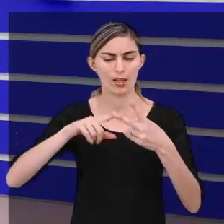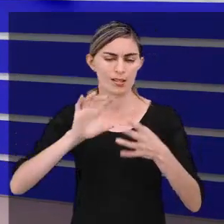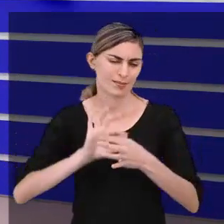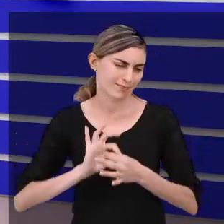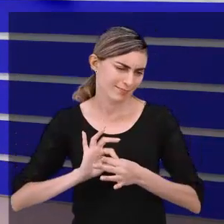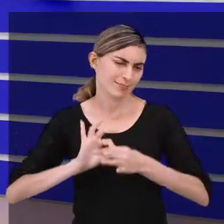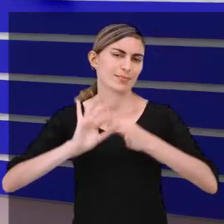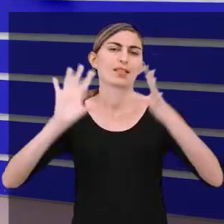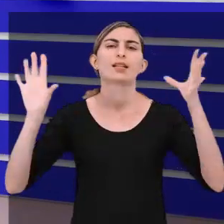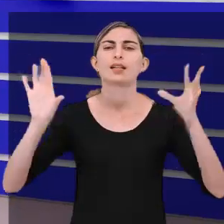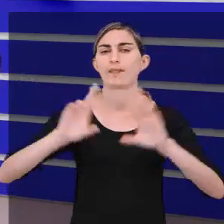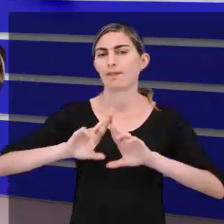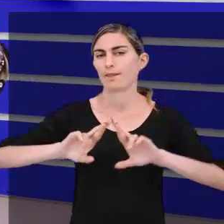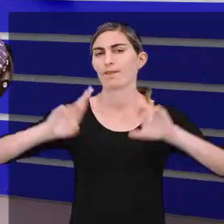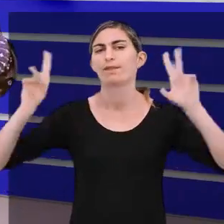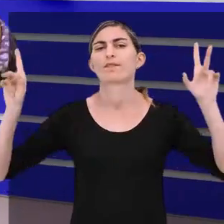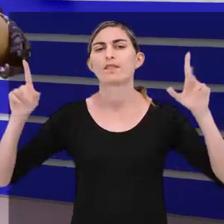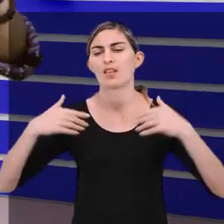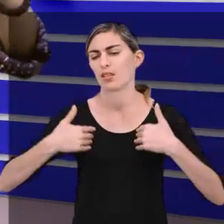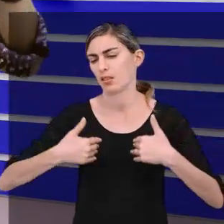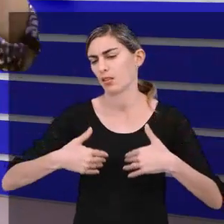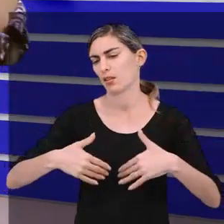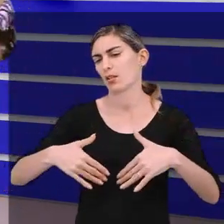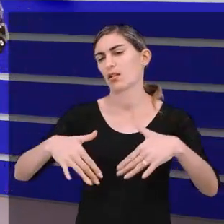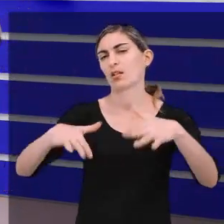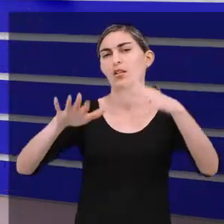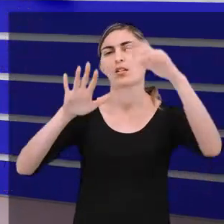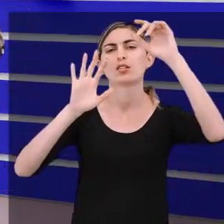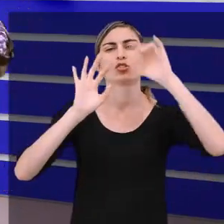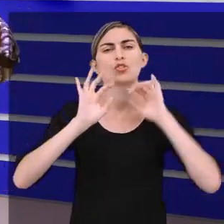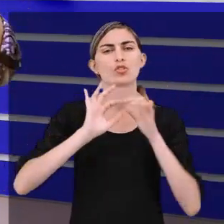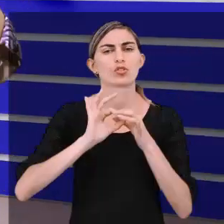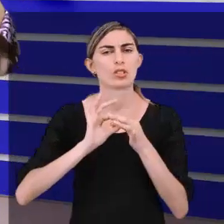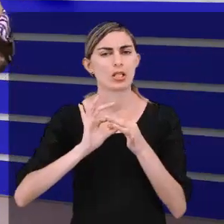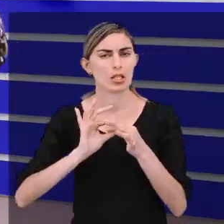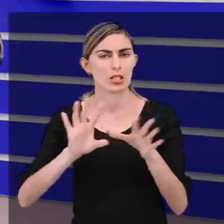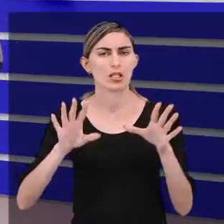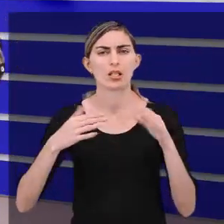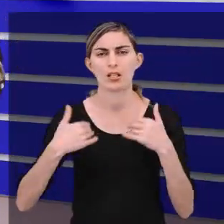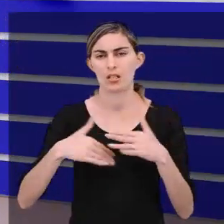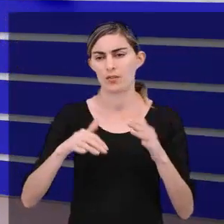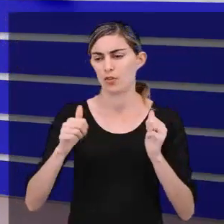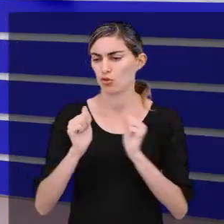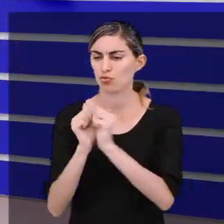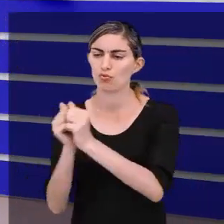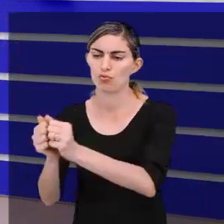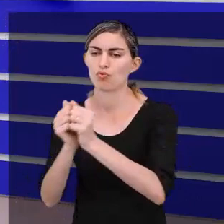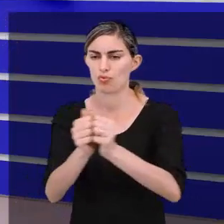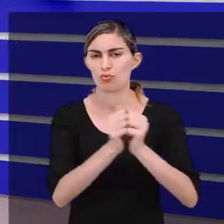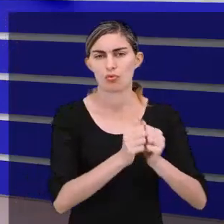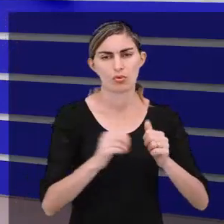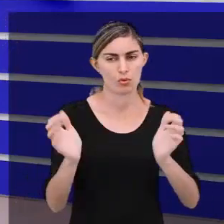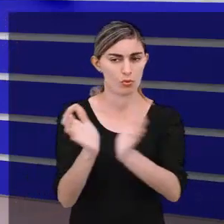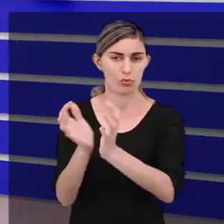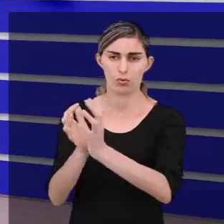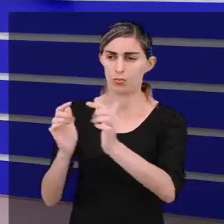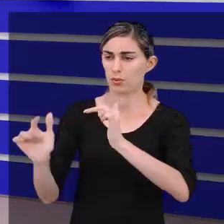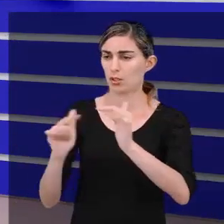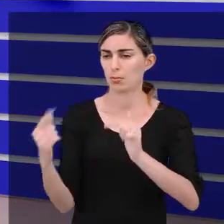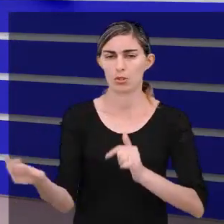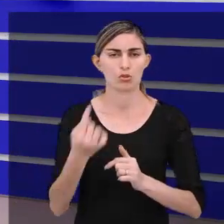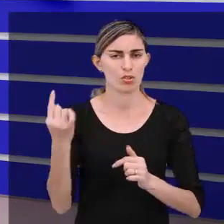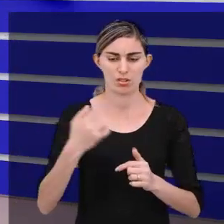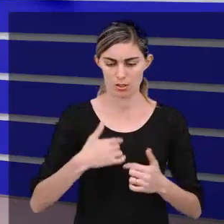autoritário, ele é oposto. Ele deixa correr livre, ele deixa correr solto, ele não se aproxima da equipe, a equipe trabalha praticamente